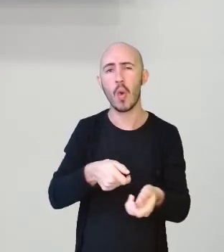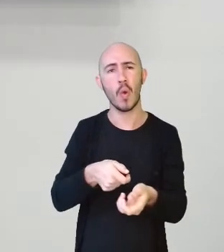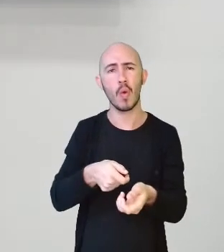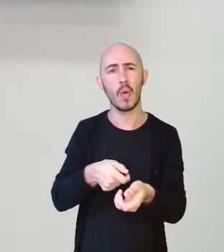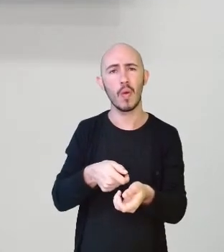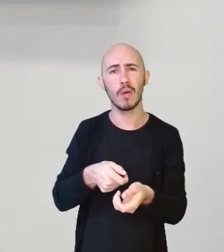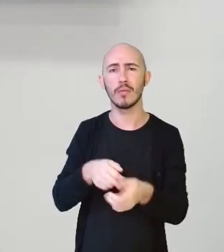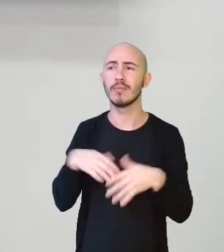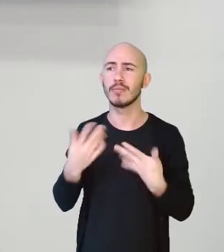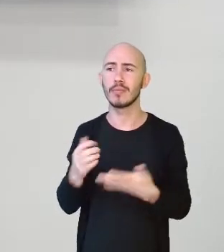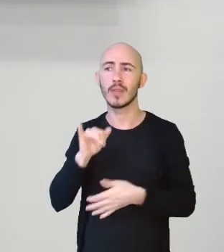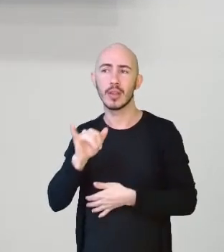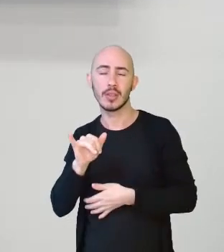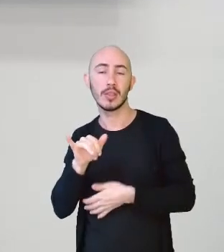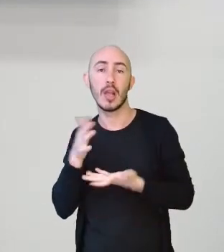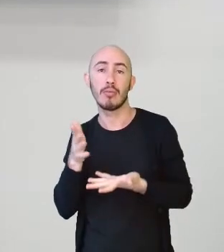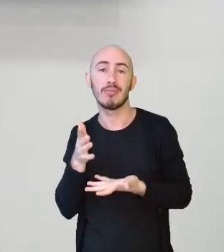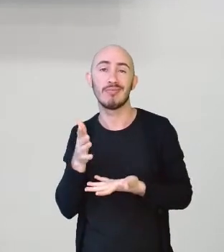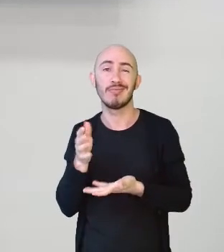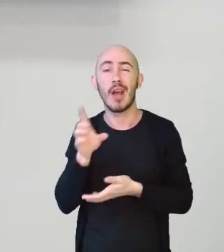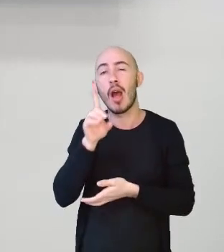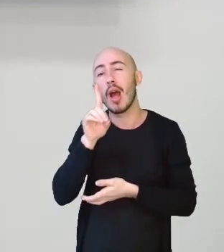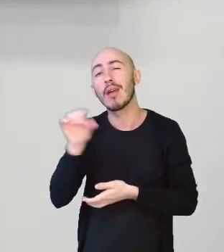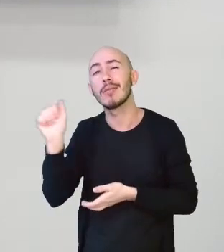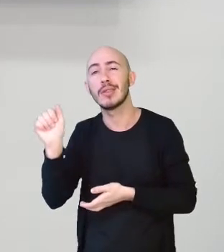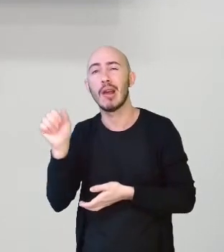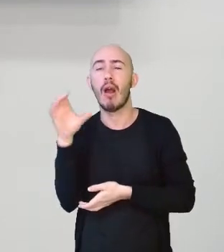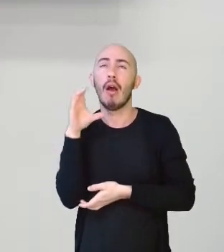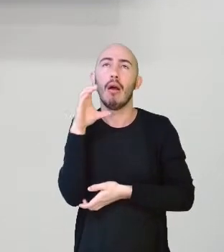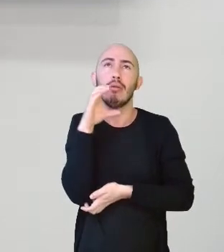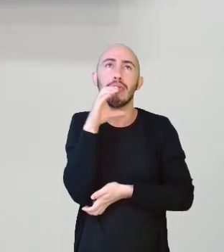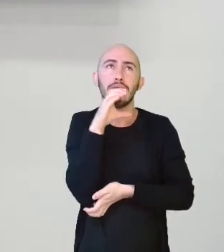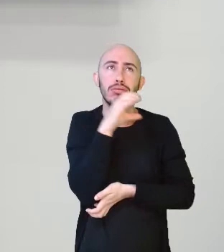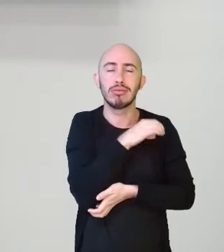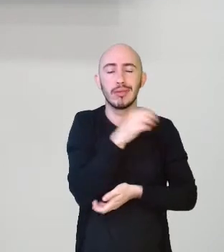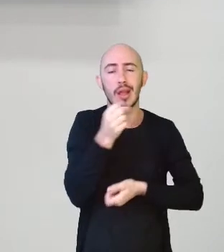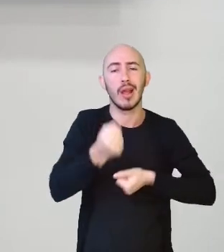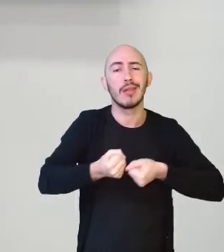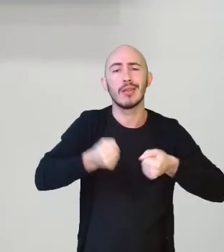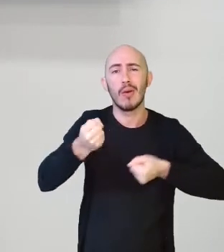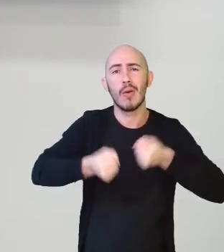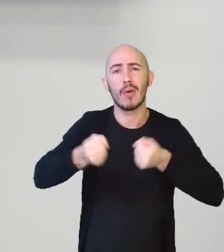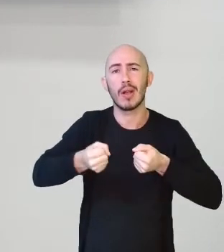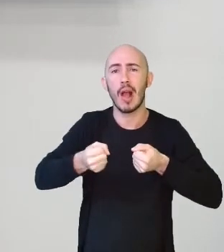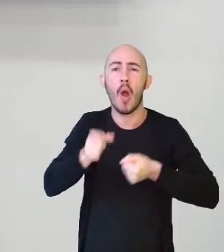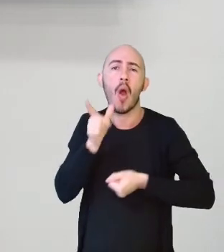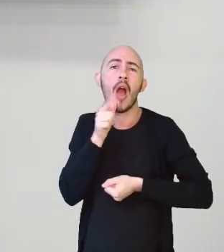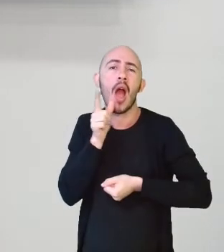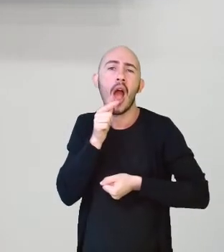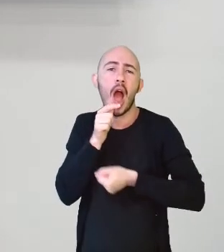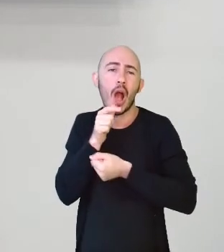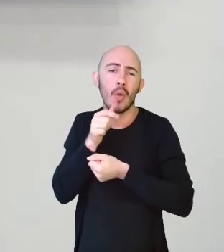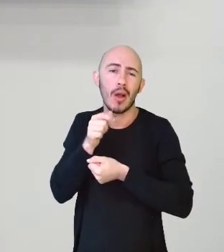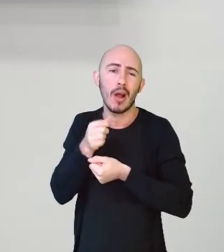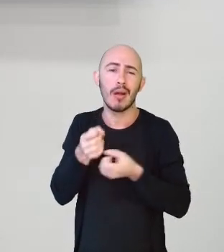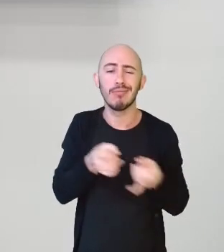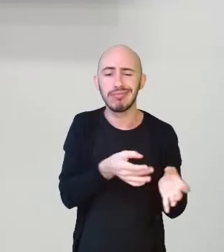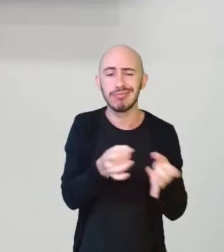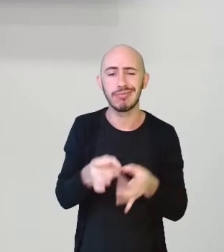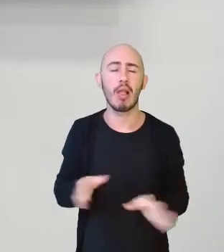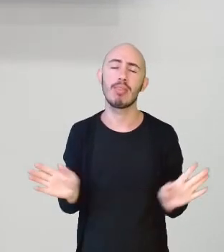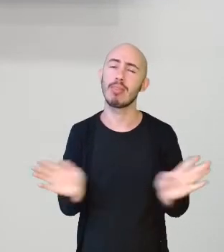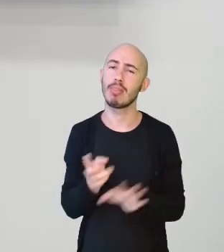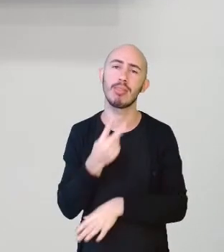dia quente, aí a gente fica lavando o carro, passa horas só molhando o carro, como que o carro estivesse com calor, não é? Então aí vai desperdiçando